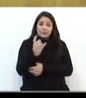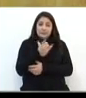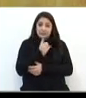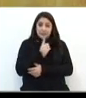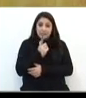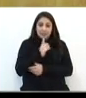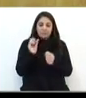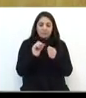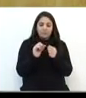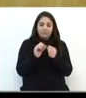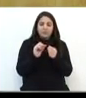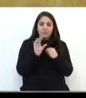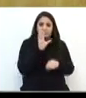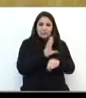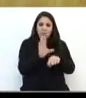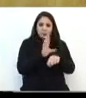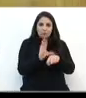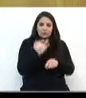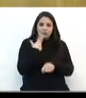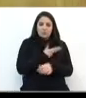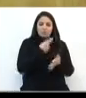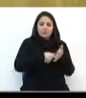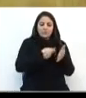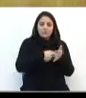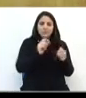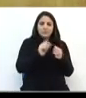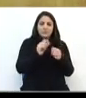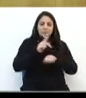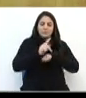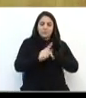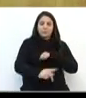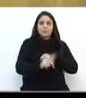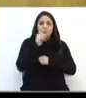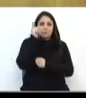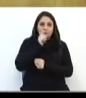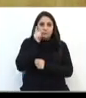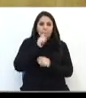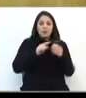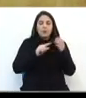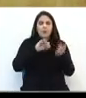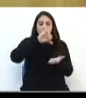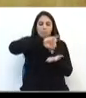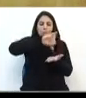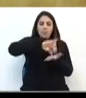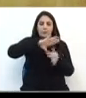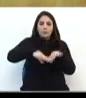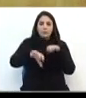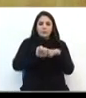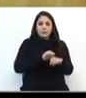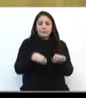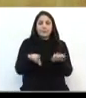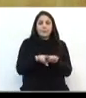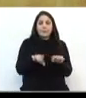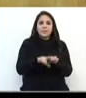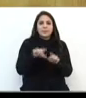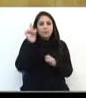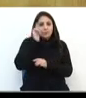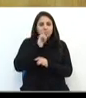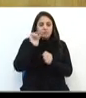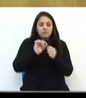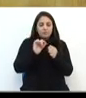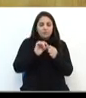houver a realização de curso, e nós pretendemos fazer com que Passo Fundo seja um desses polos de formação, eles